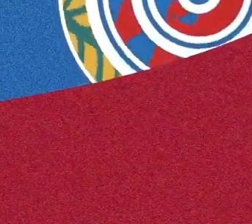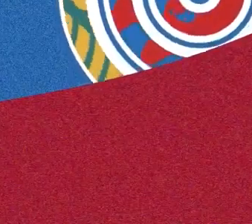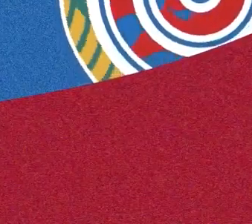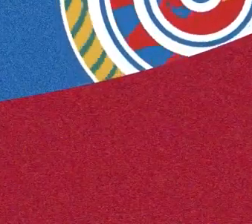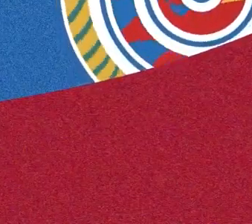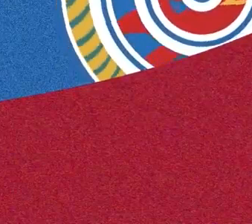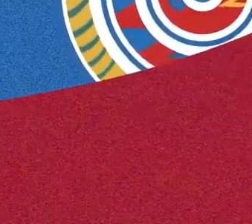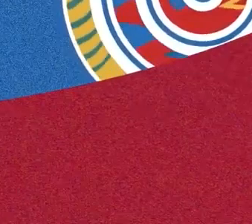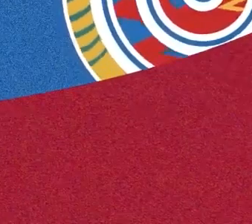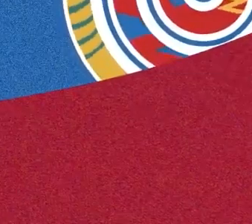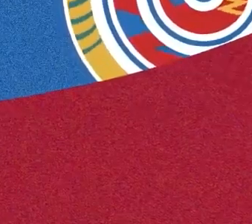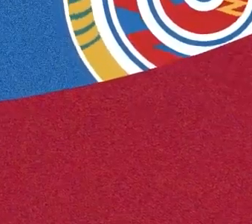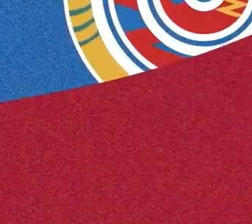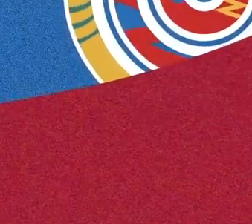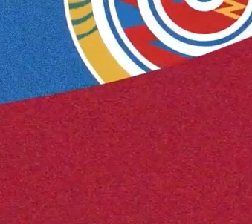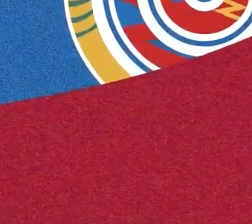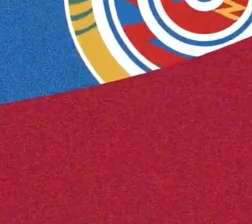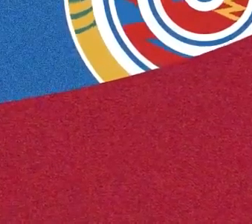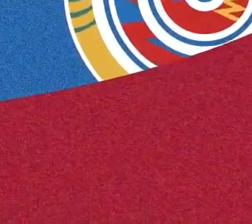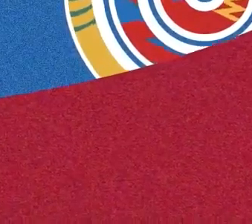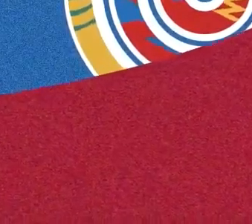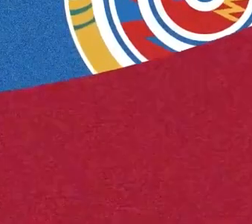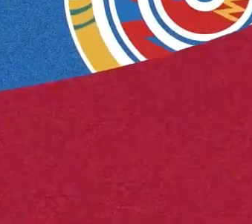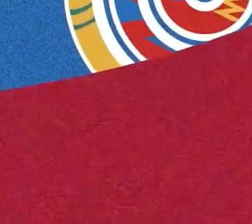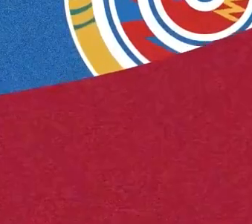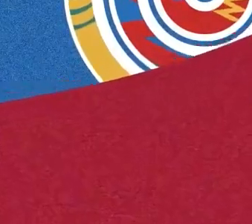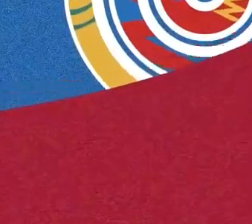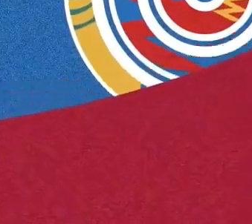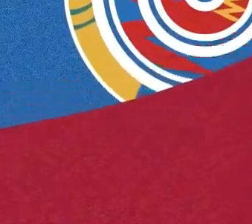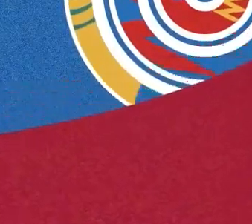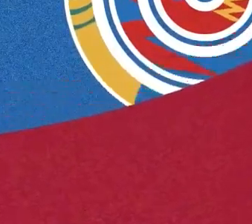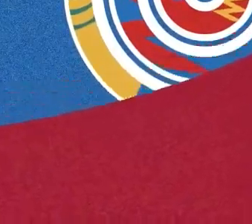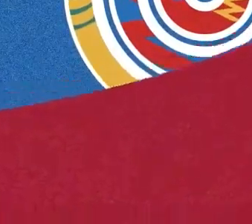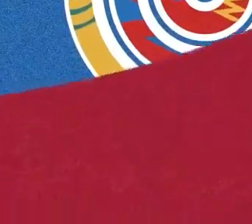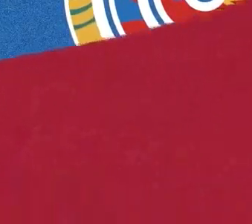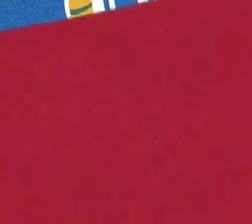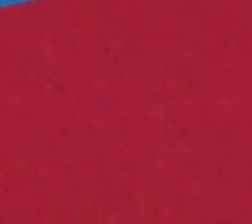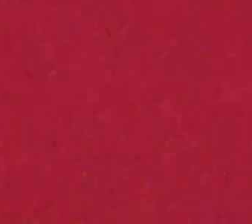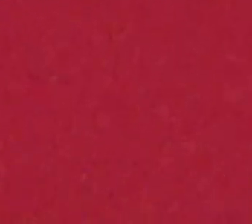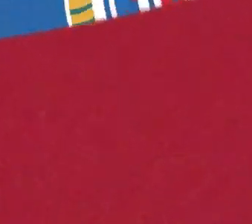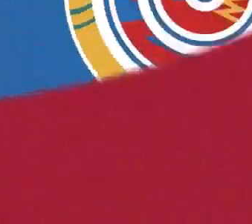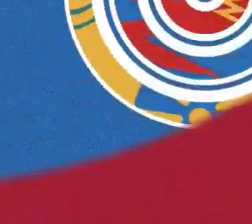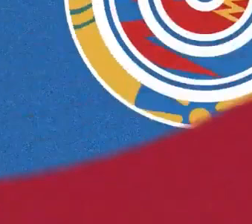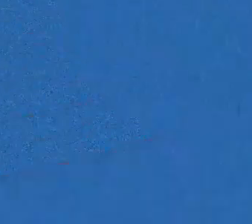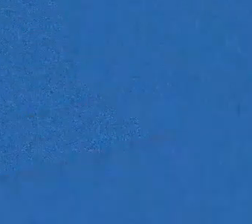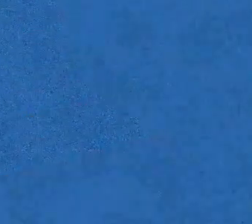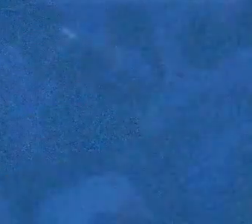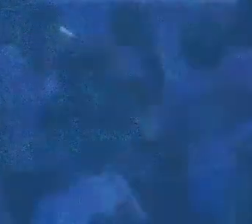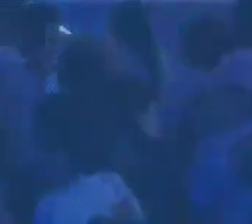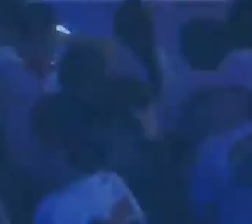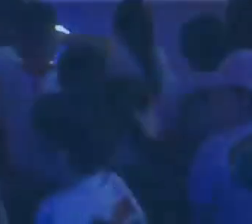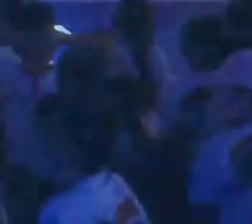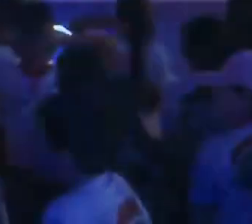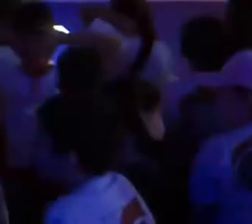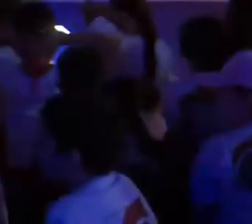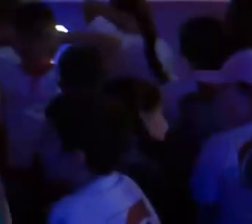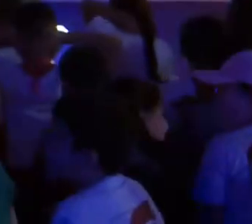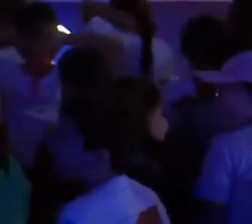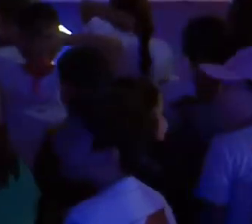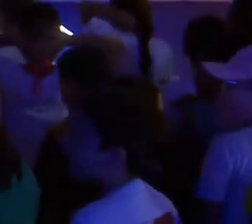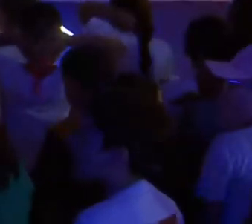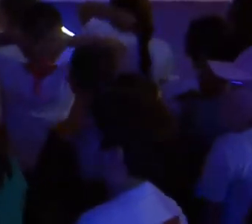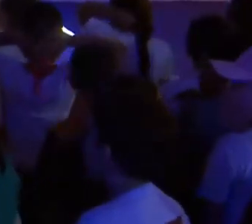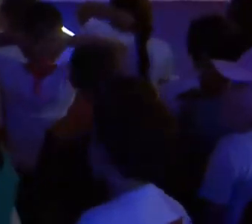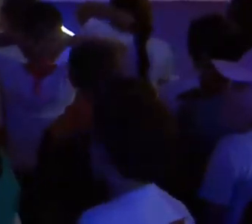com imagens coladas em grandes papelões, do tamanho de uma pessoa real em pé, dos personagens dos